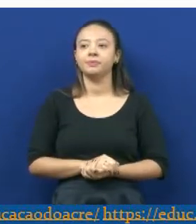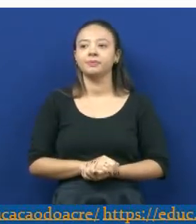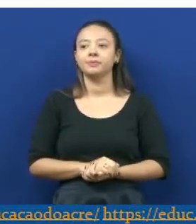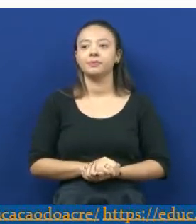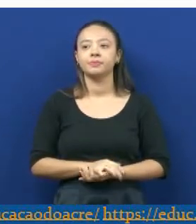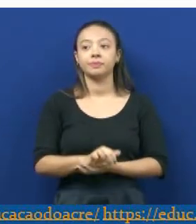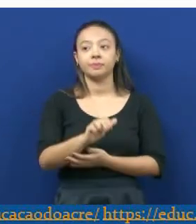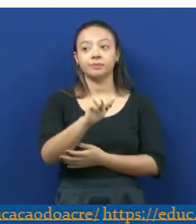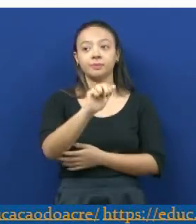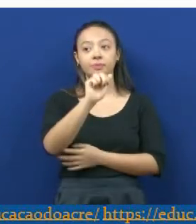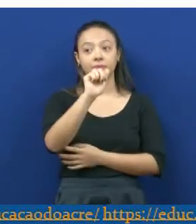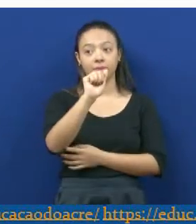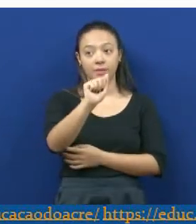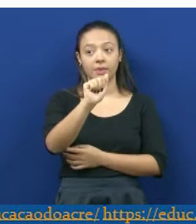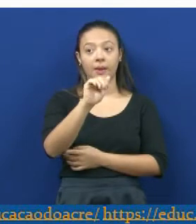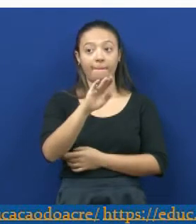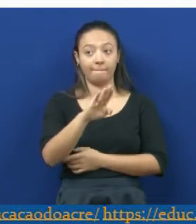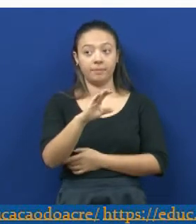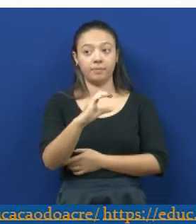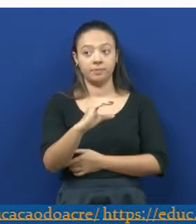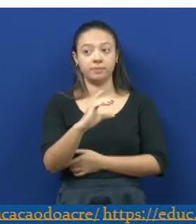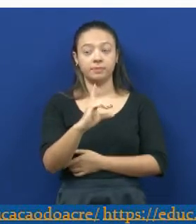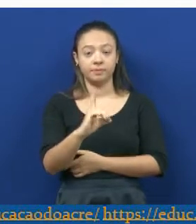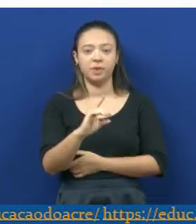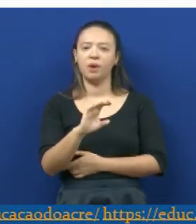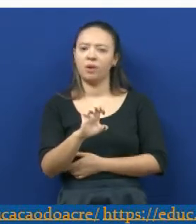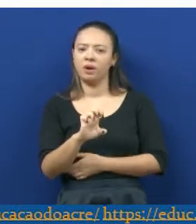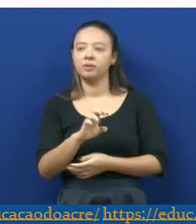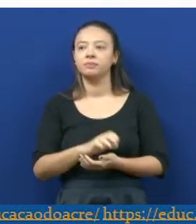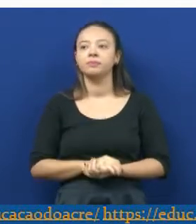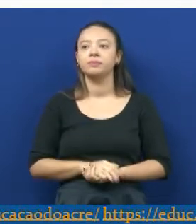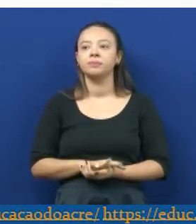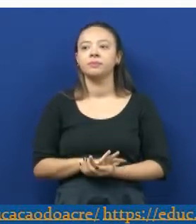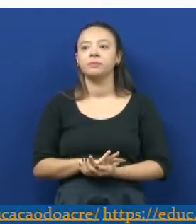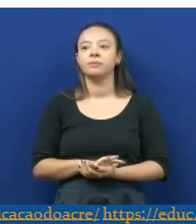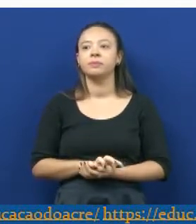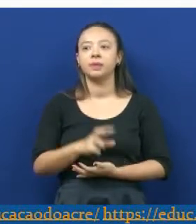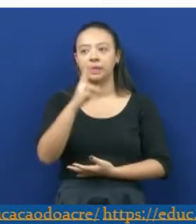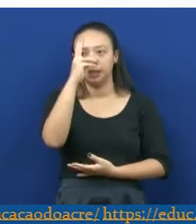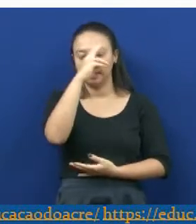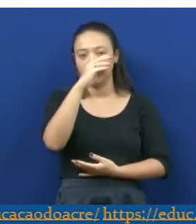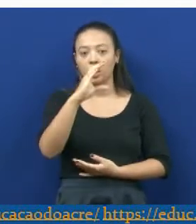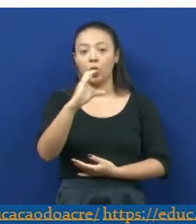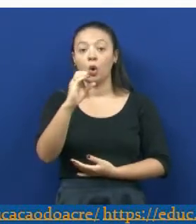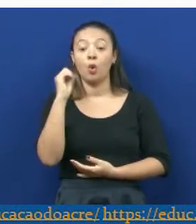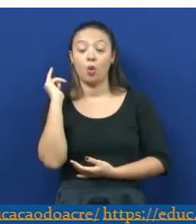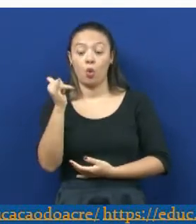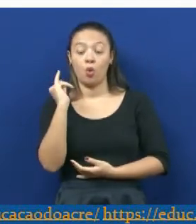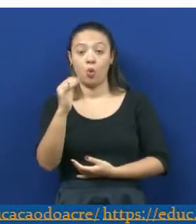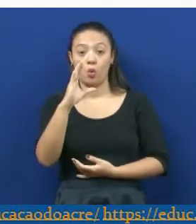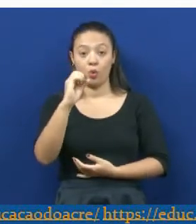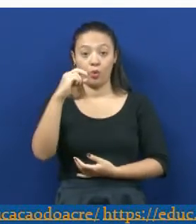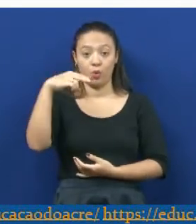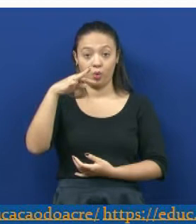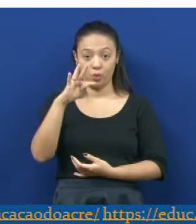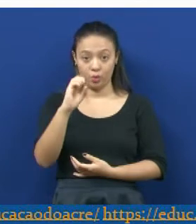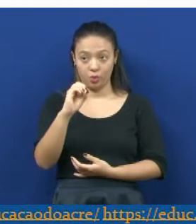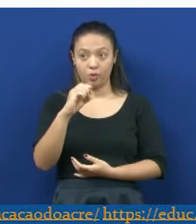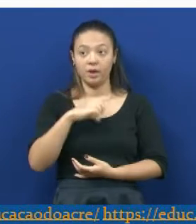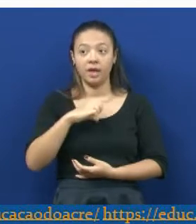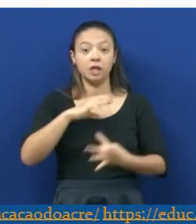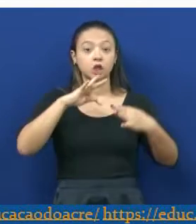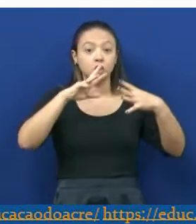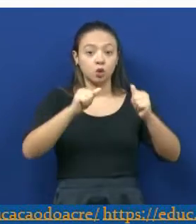ou poético. Olha só, conto, crônica e romance são textos que possuem esses 5